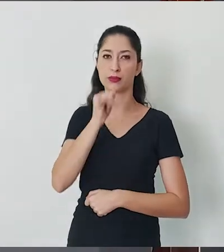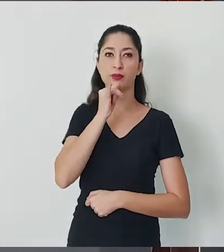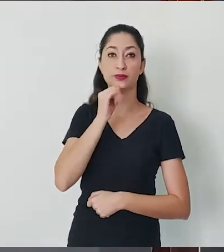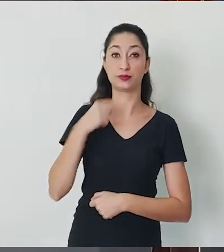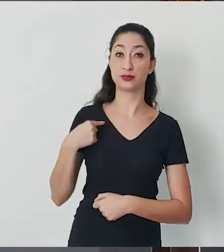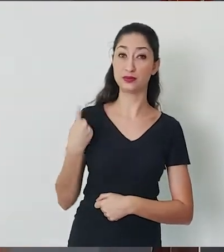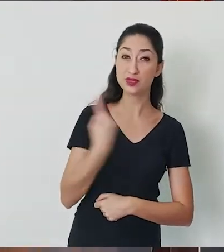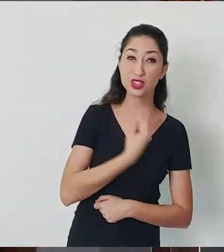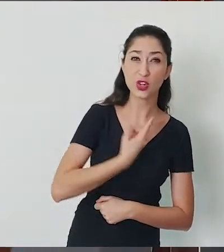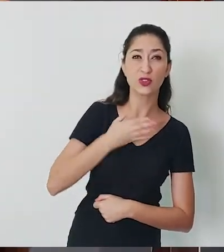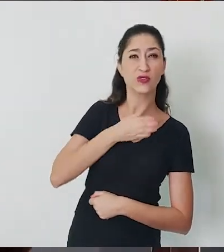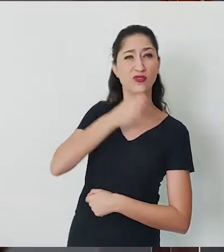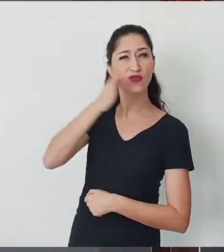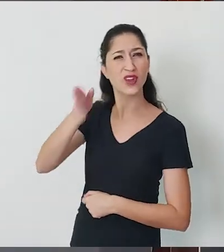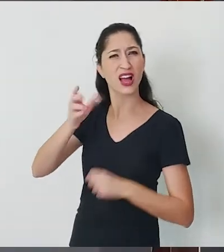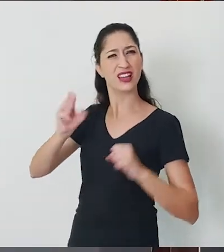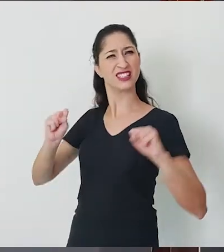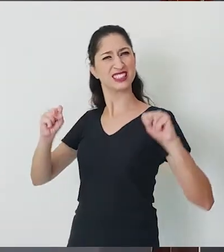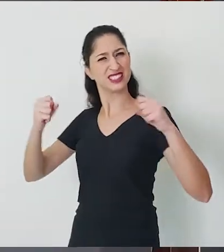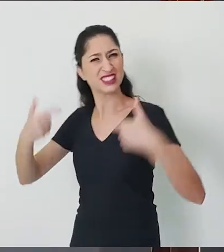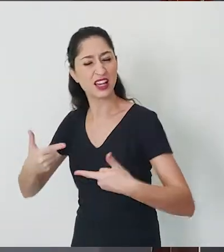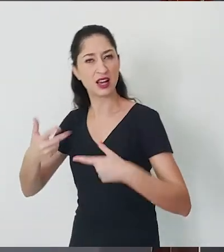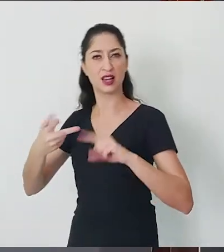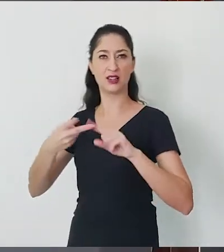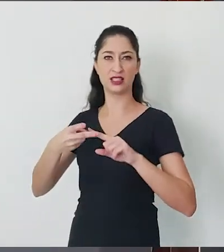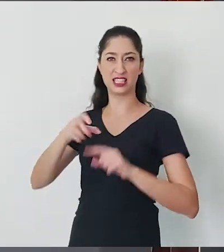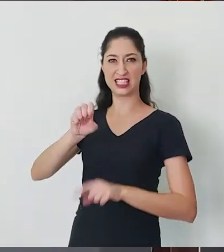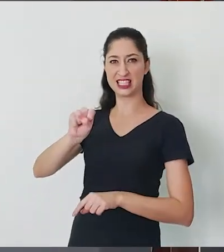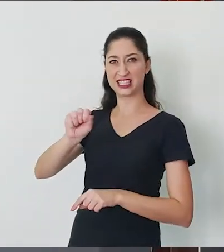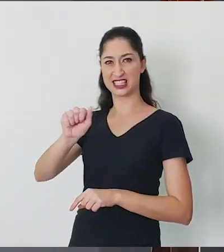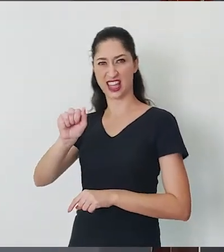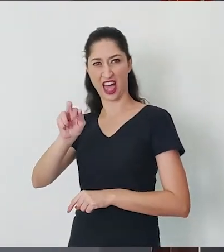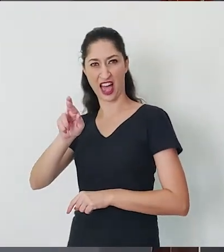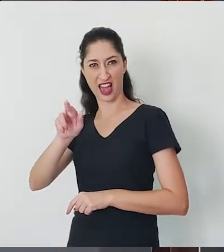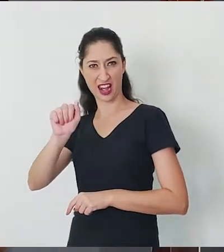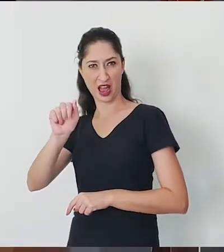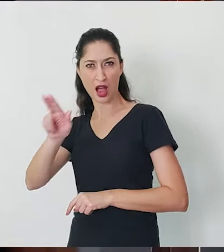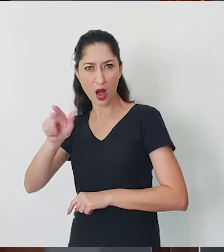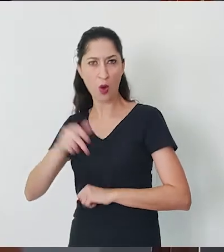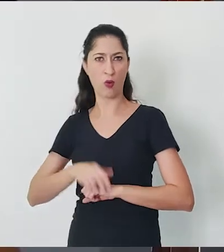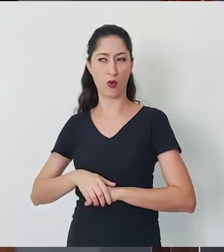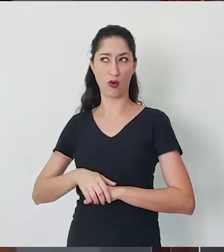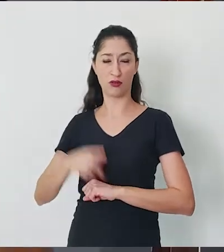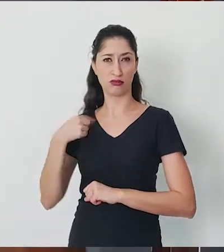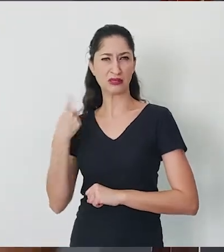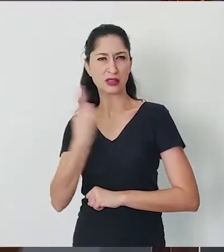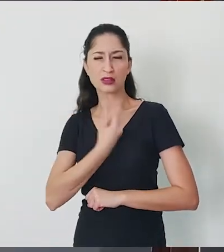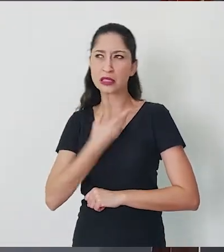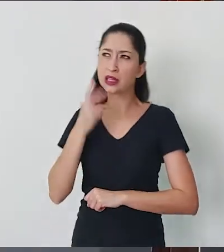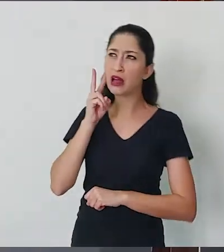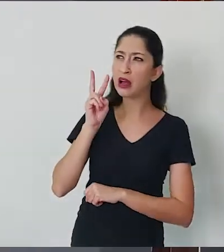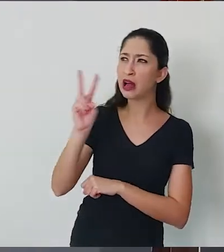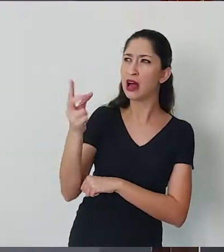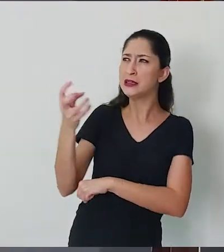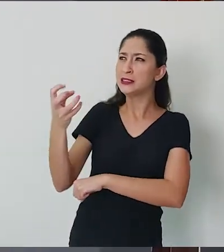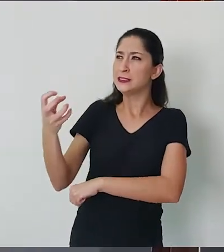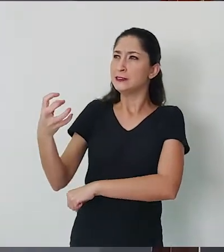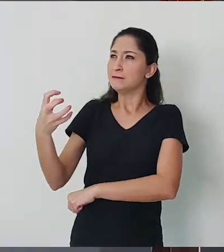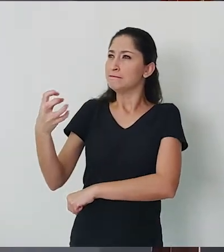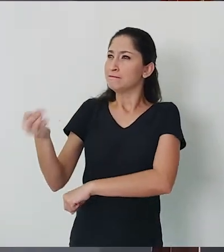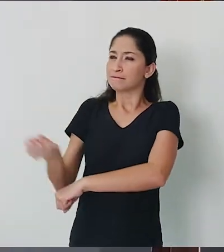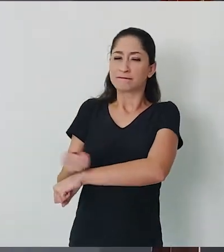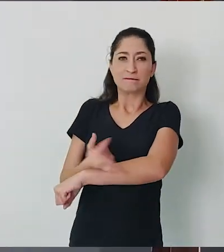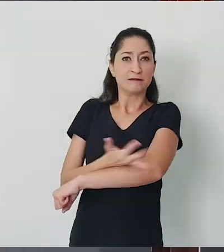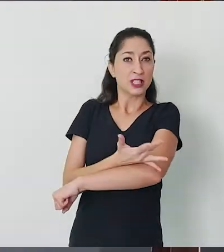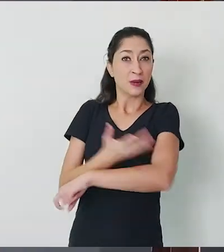sentido, entendeu? Quando você vai num sarau, quando você vai num slam, que um poeta te emociona, é porque ele tá ali falando a sua verdade, o seu ponto